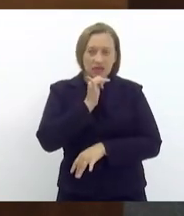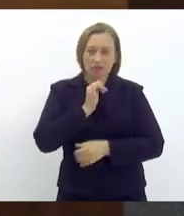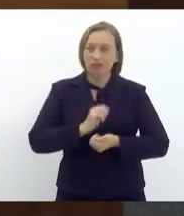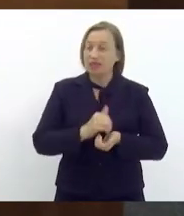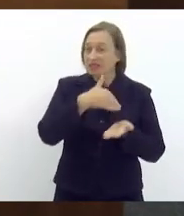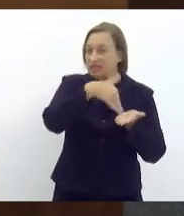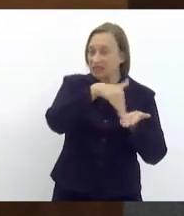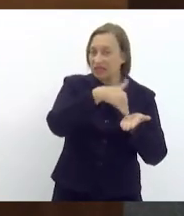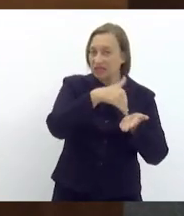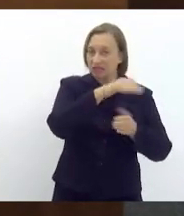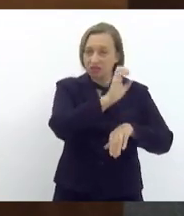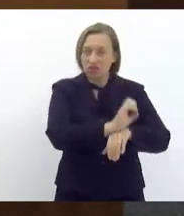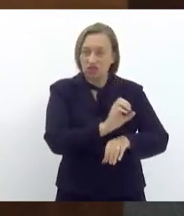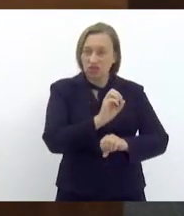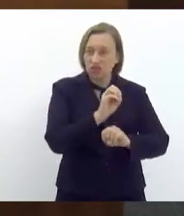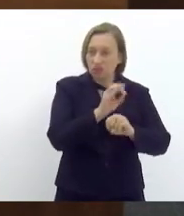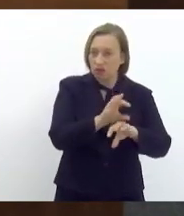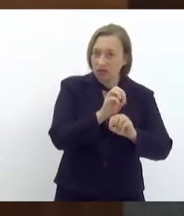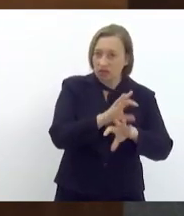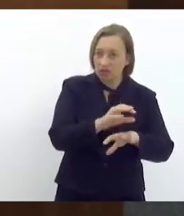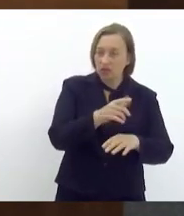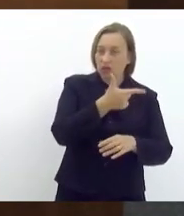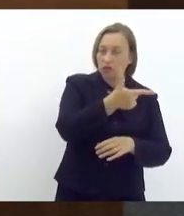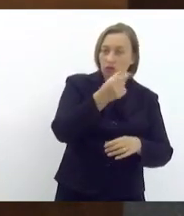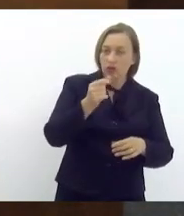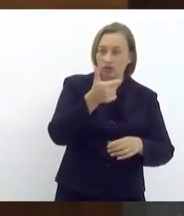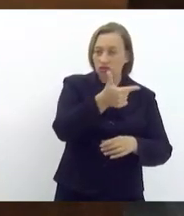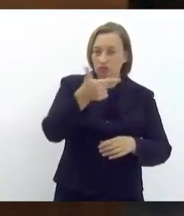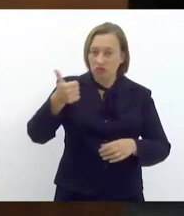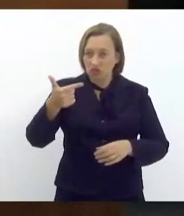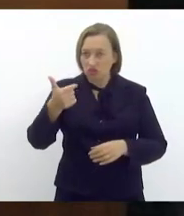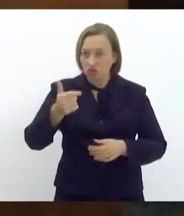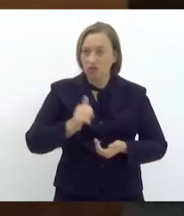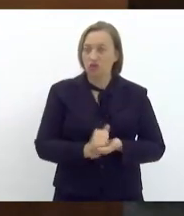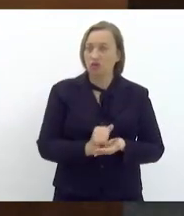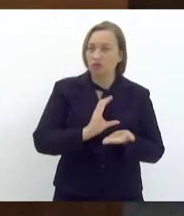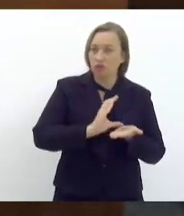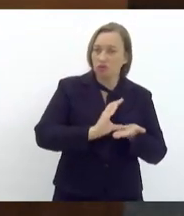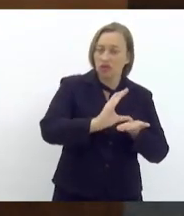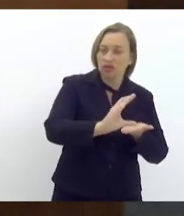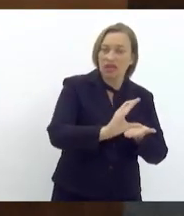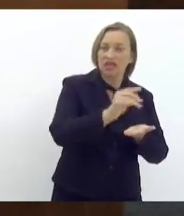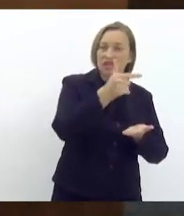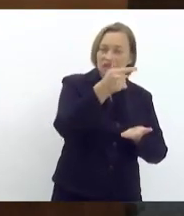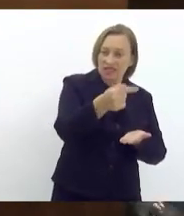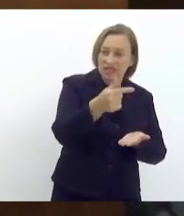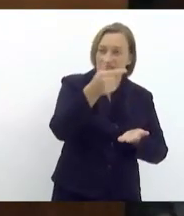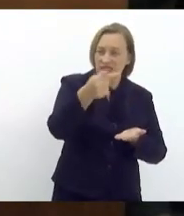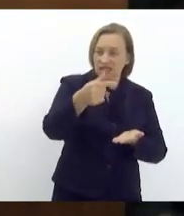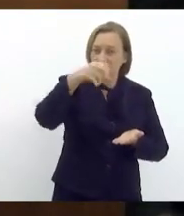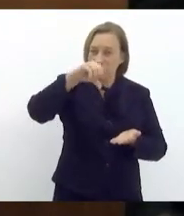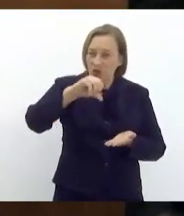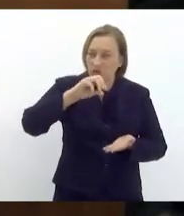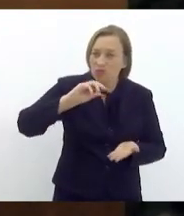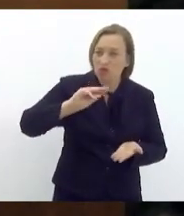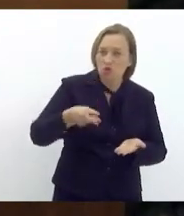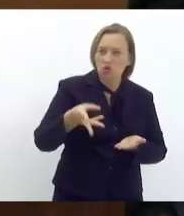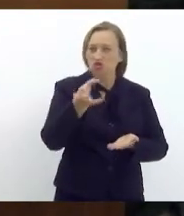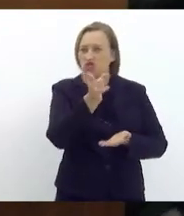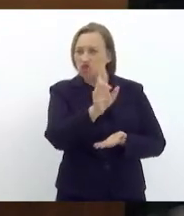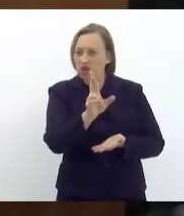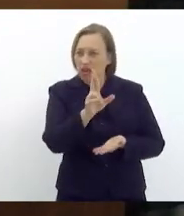na secretaria de estado de educação em 2022 foram liquidados 779 milhões de reais